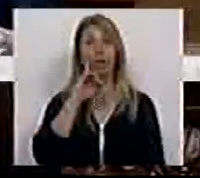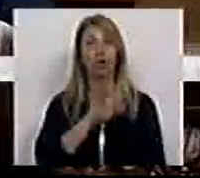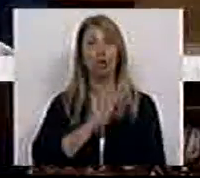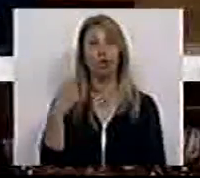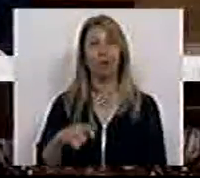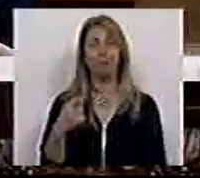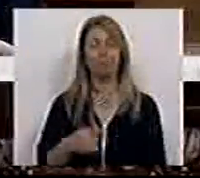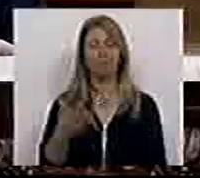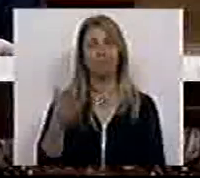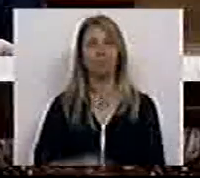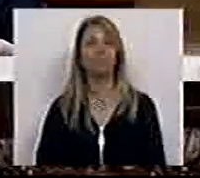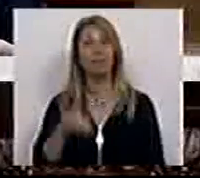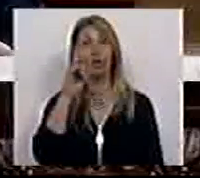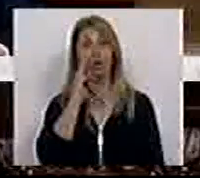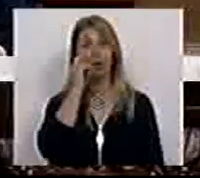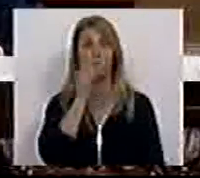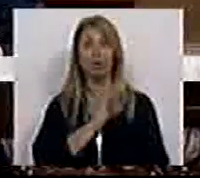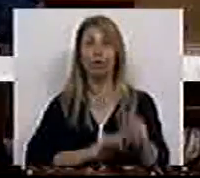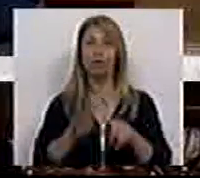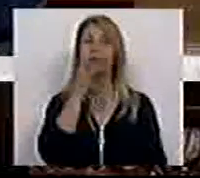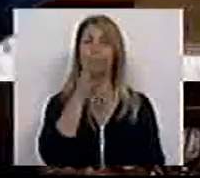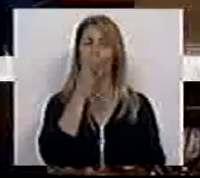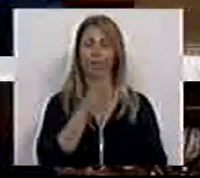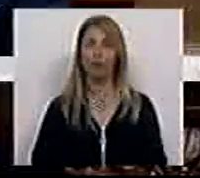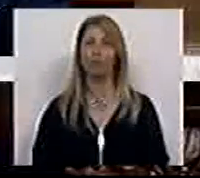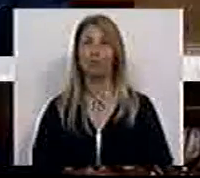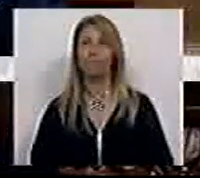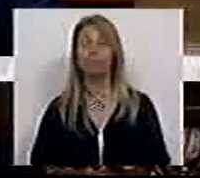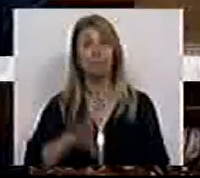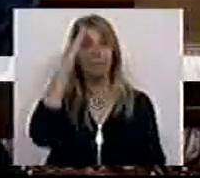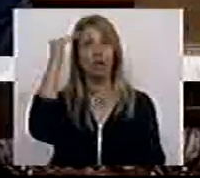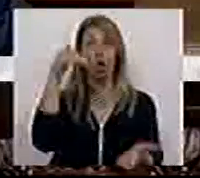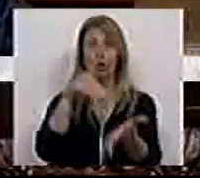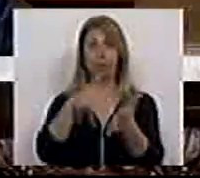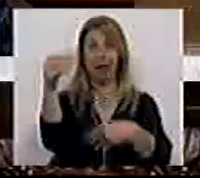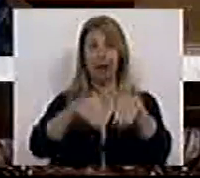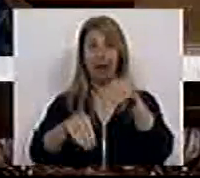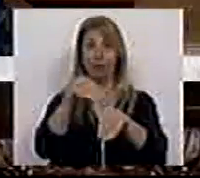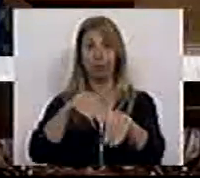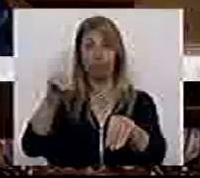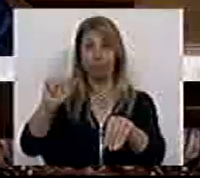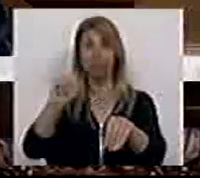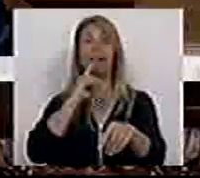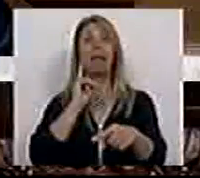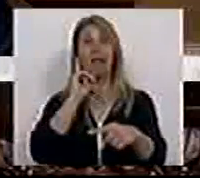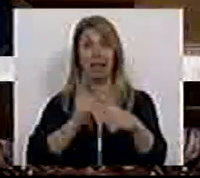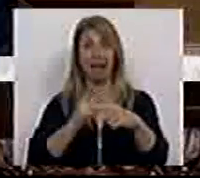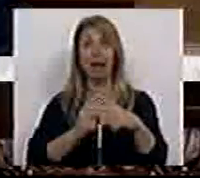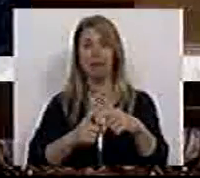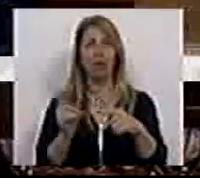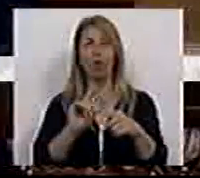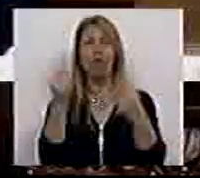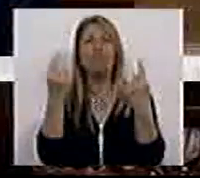Senhora Presidente, senhoras e senhores deputados, o resultado das eleições gregas não foi apenas